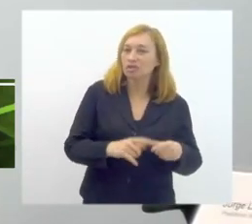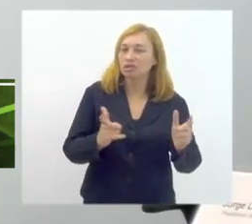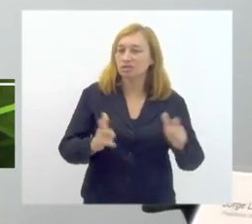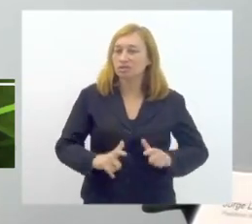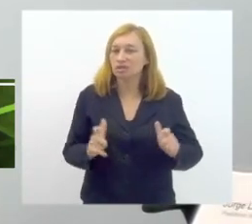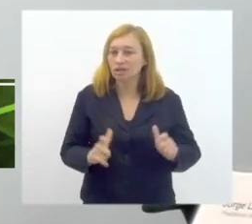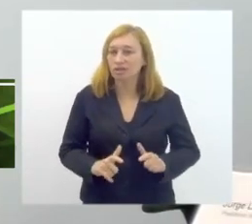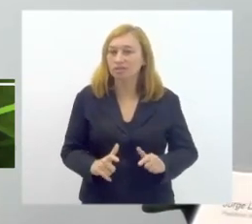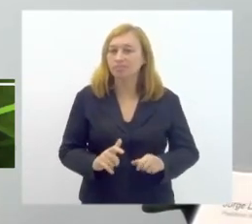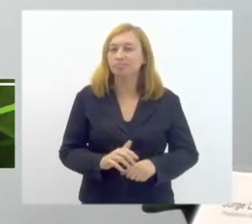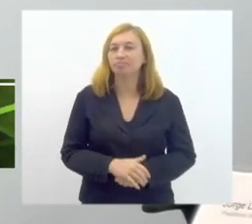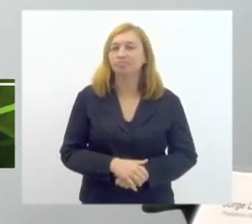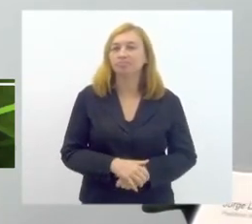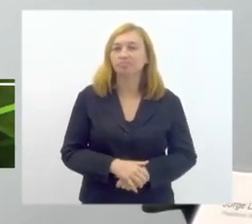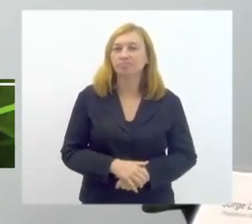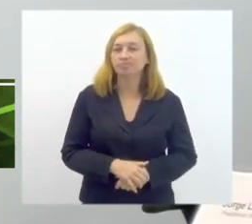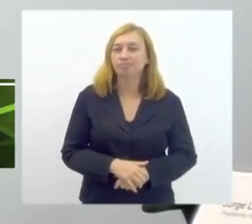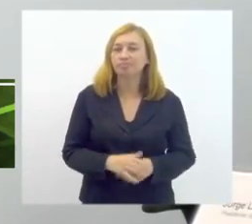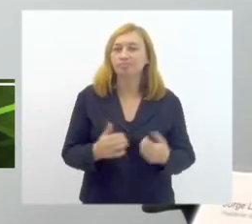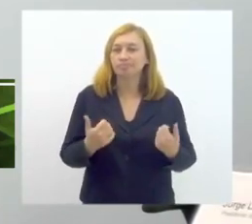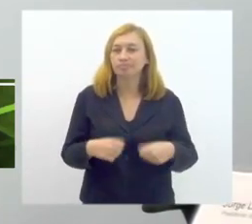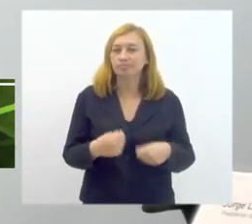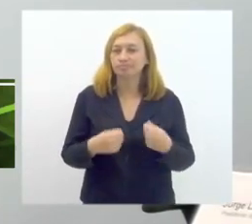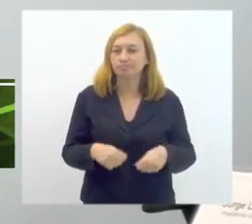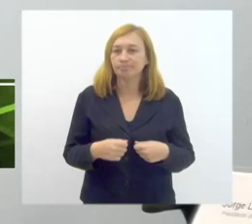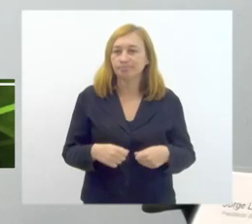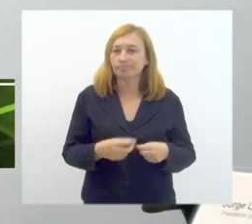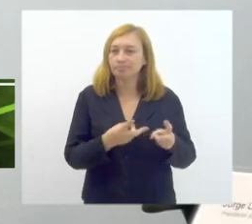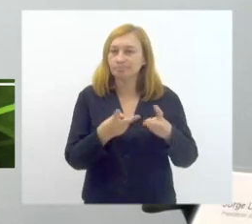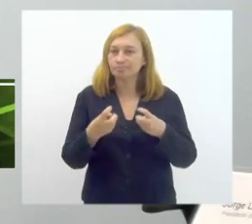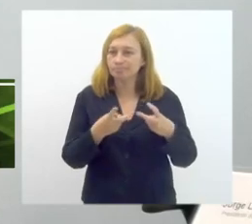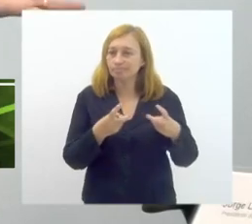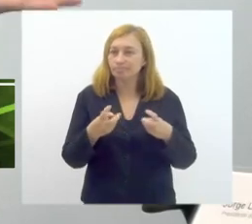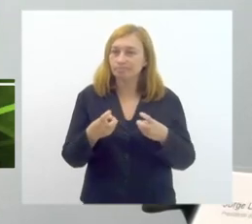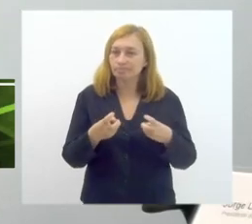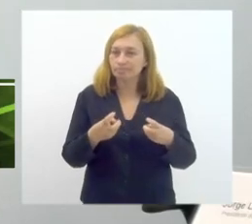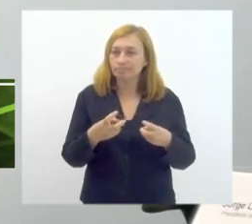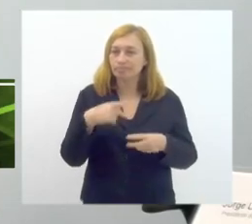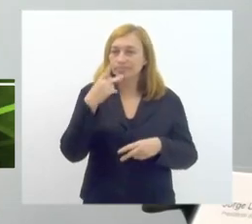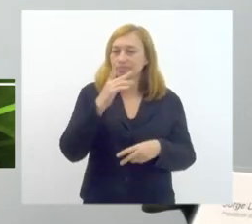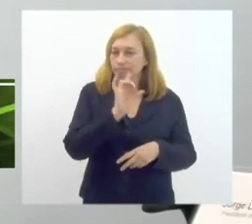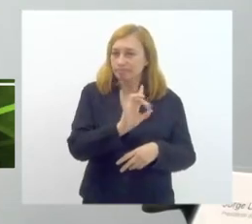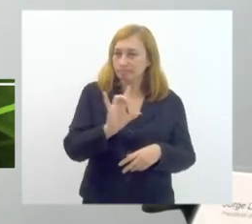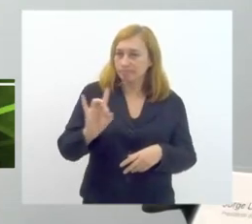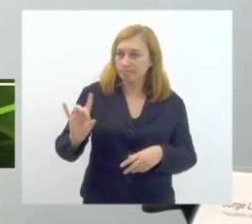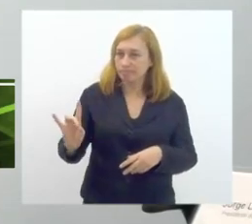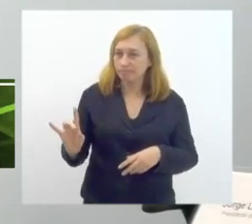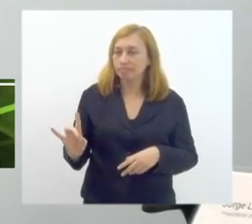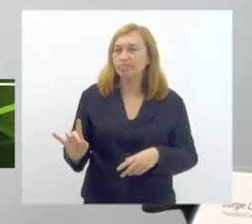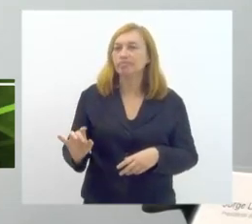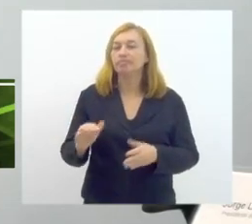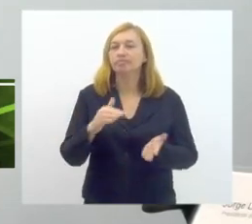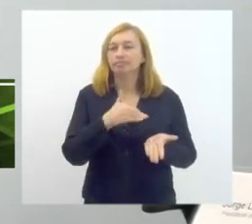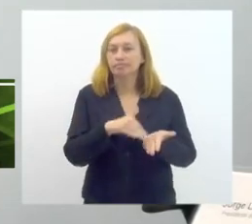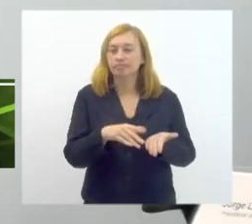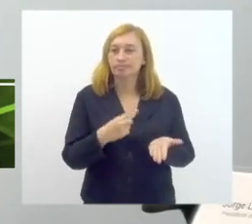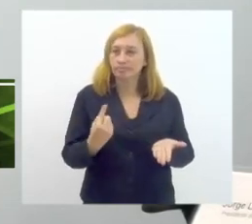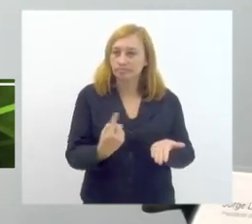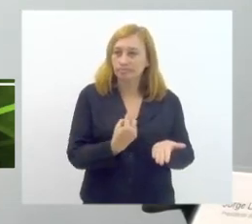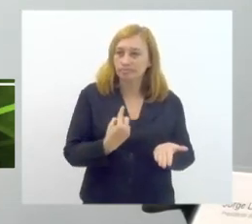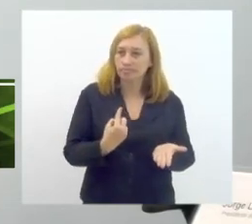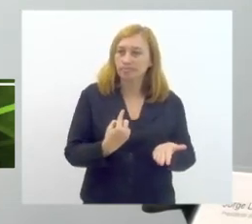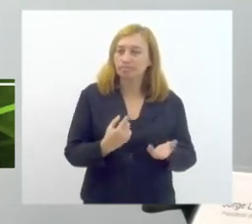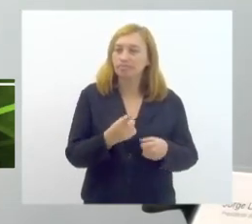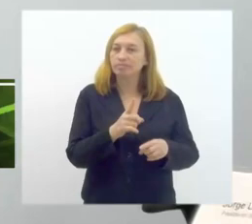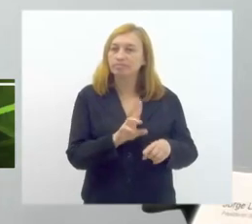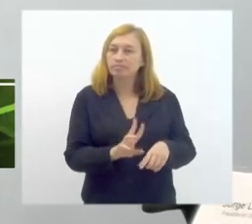prefeitos, para destacar a necessidade de se observar, mediante as falas que foram colocadas, principalmente do nosso secretário, nos seus